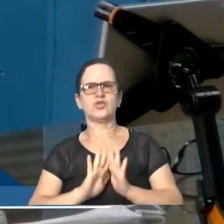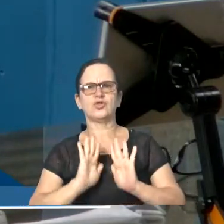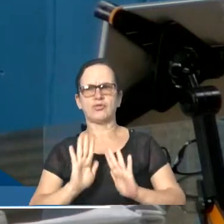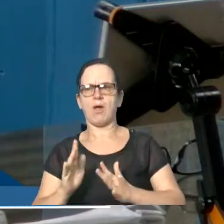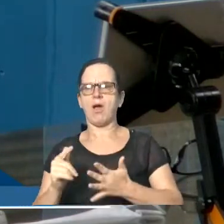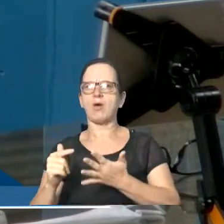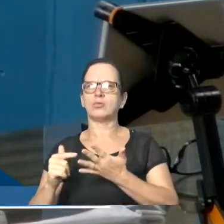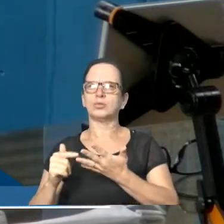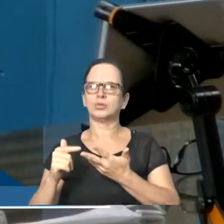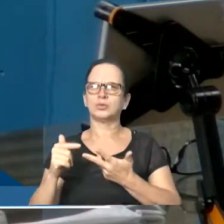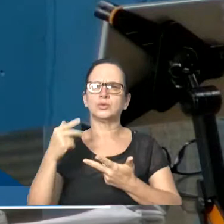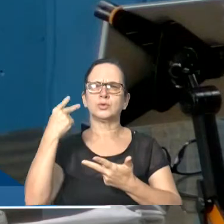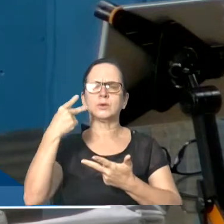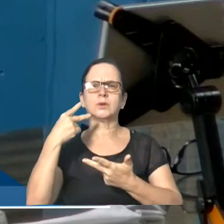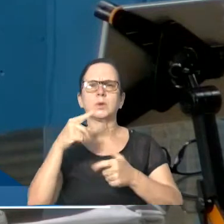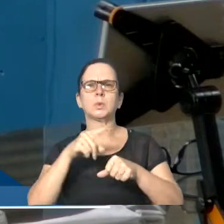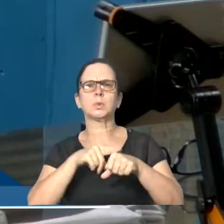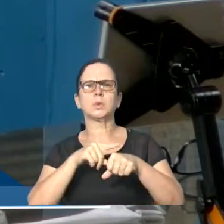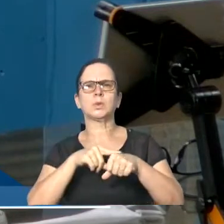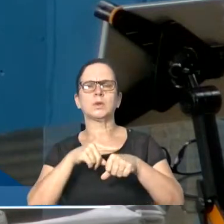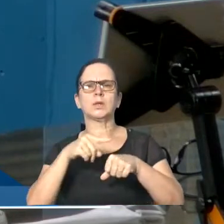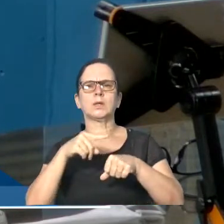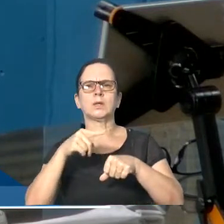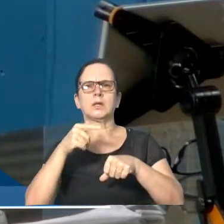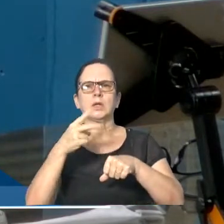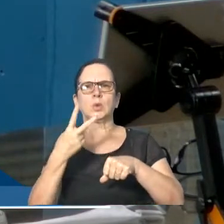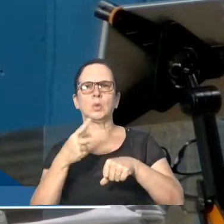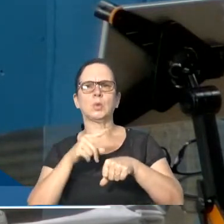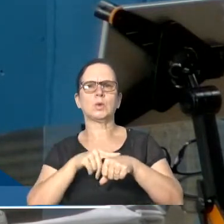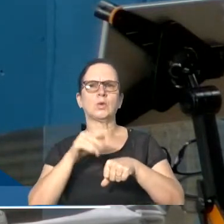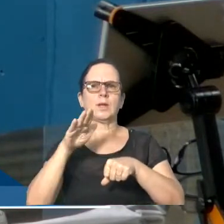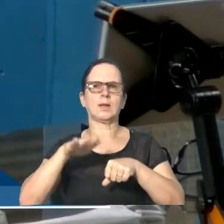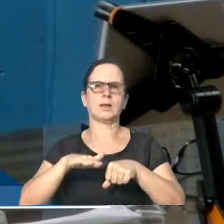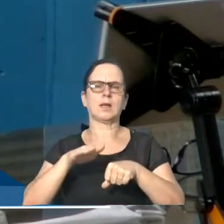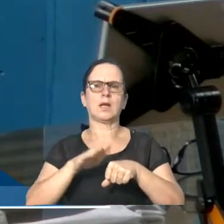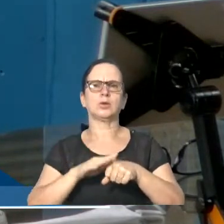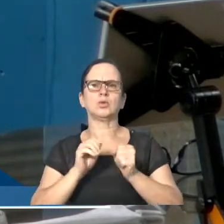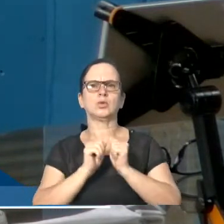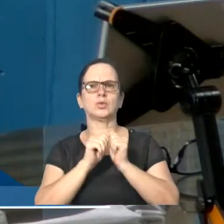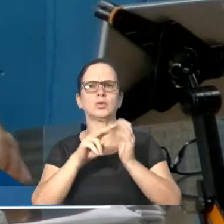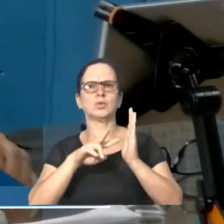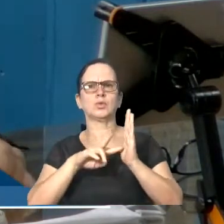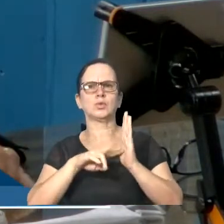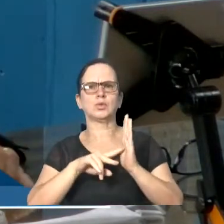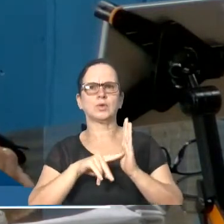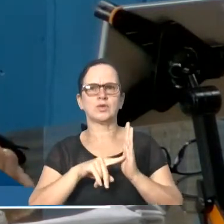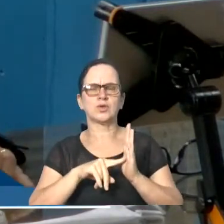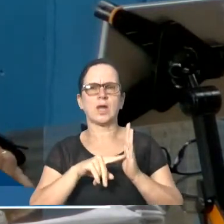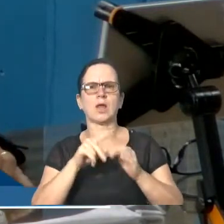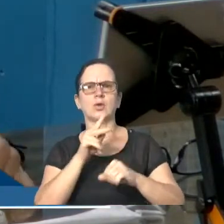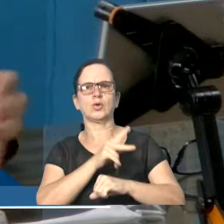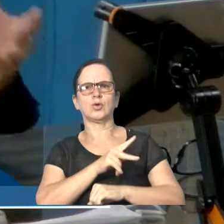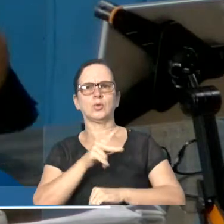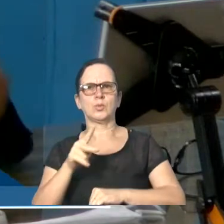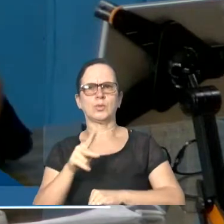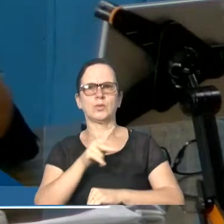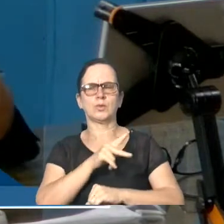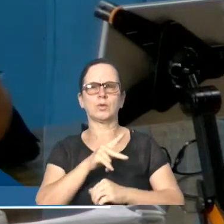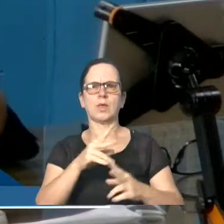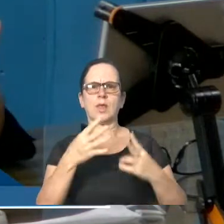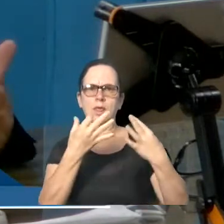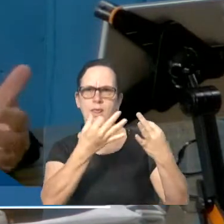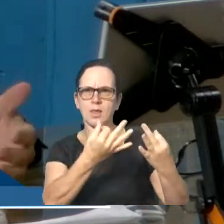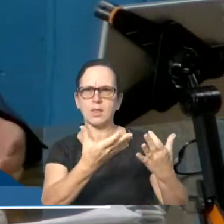confirmaram, marcar para as 14 horas da segunda-feira, juntamente com os sindicatos dos professores aqui, para ouvi-los.